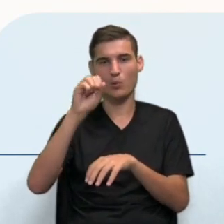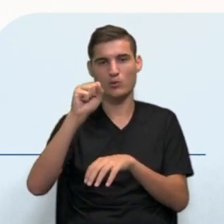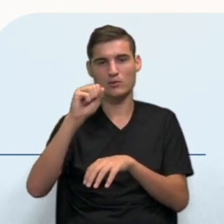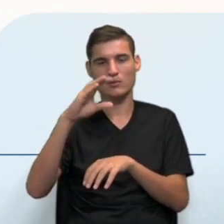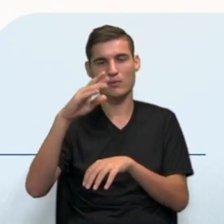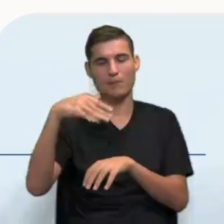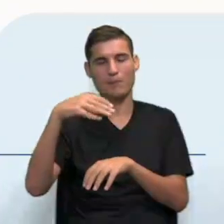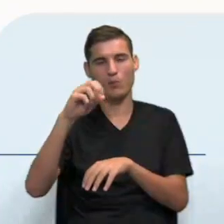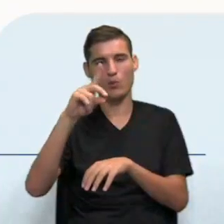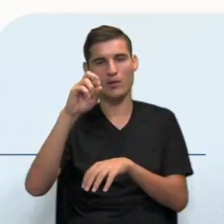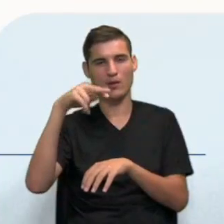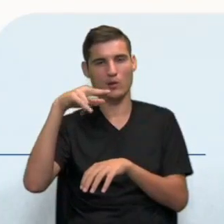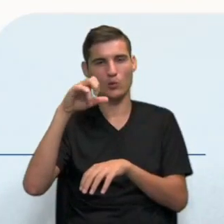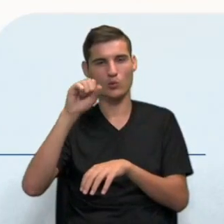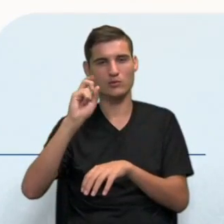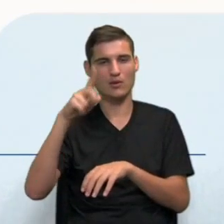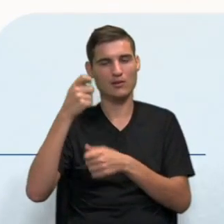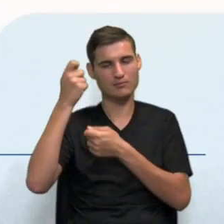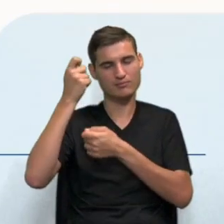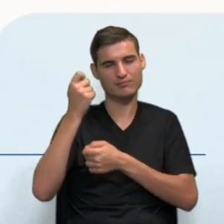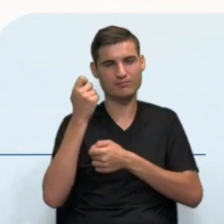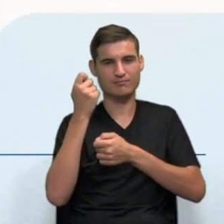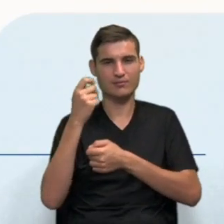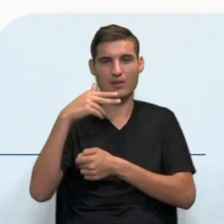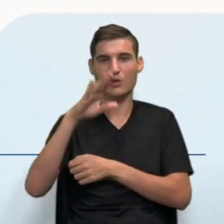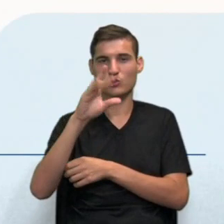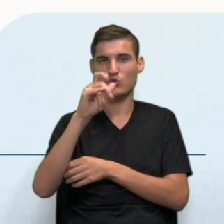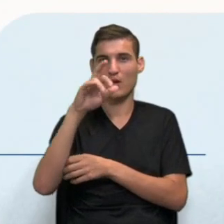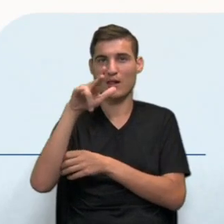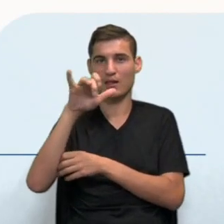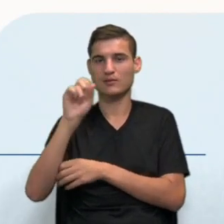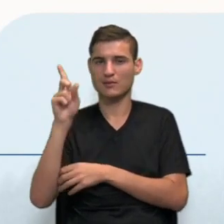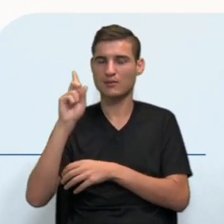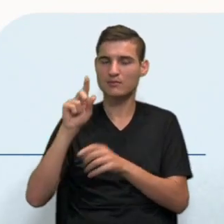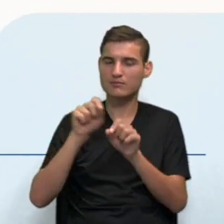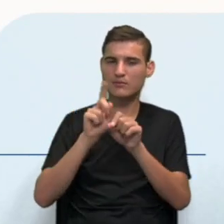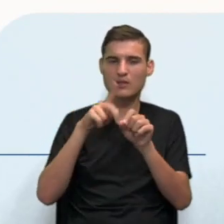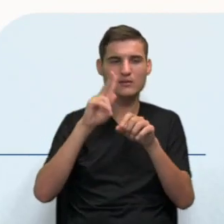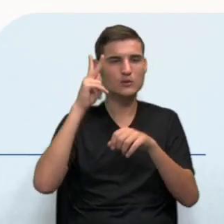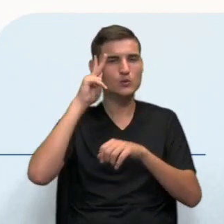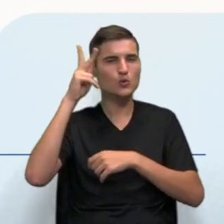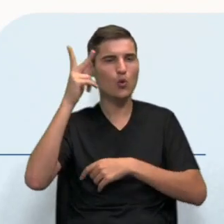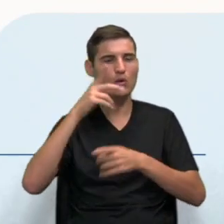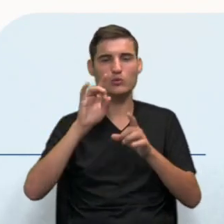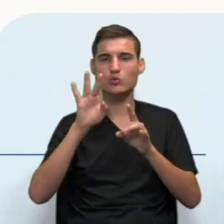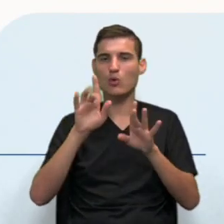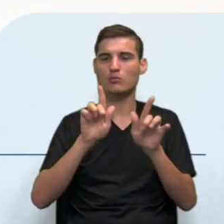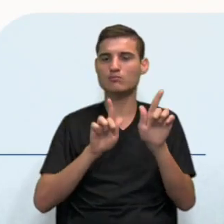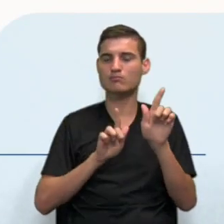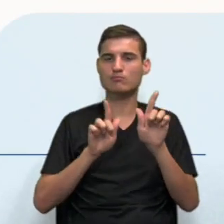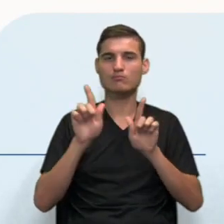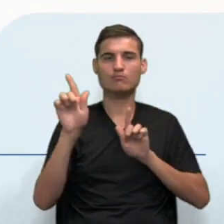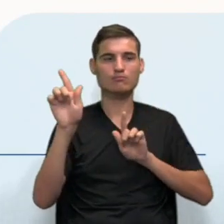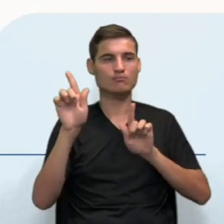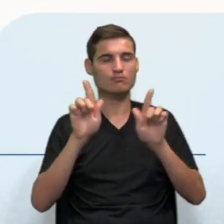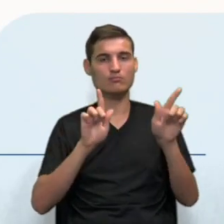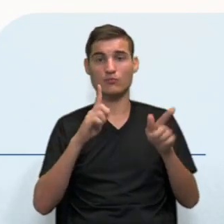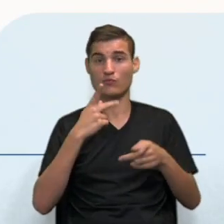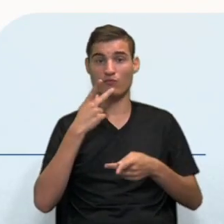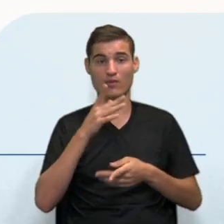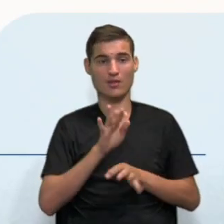ele consegue falar uma história muito complexa através de gestos, somente gestos.